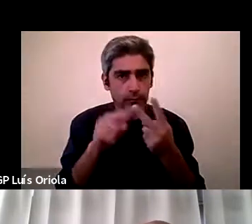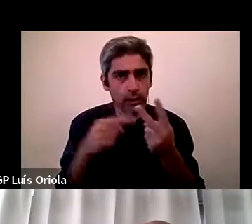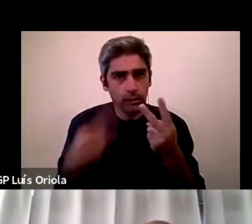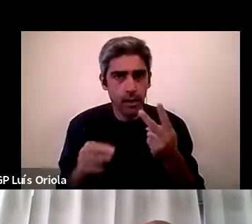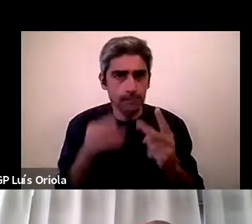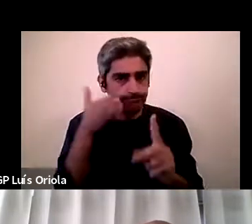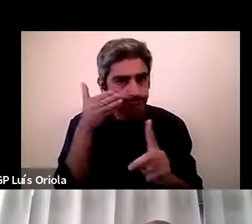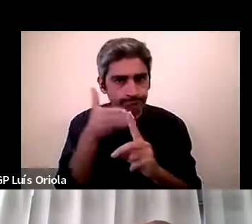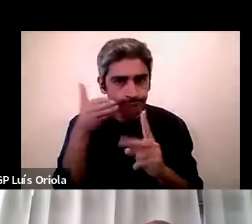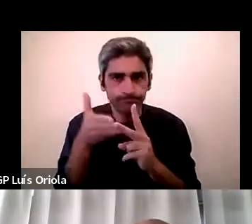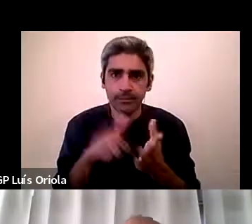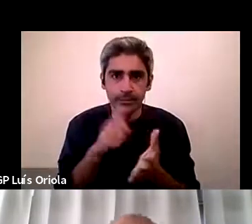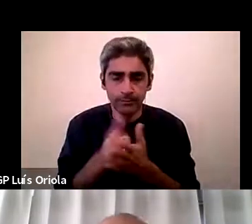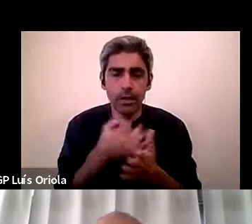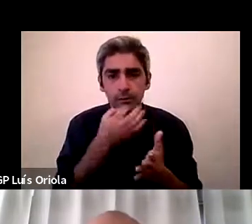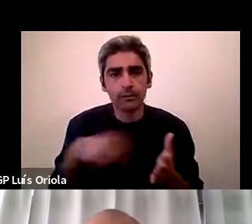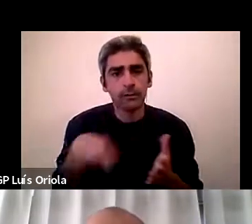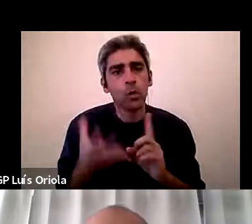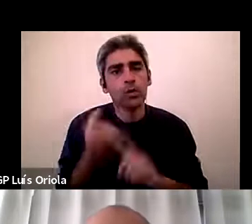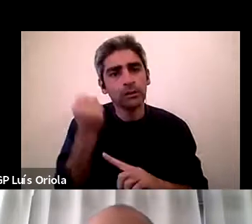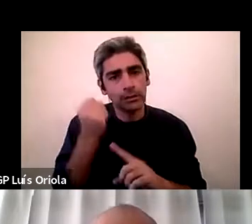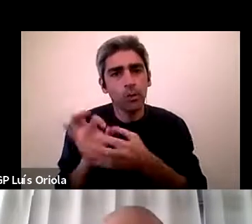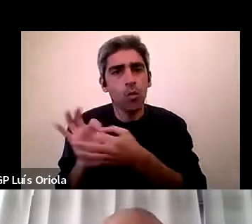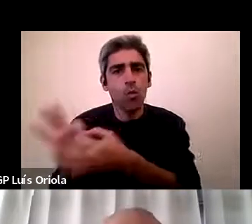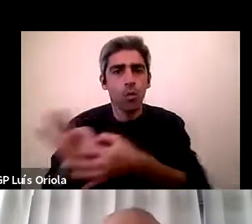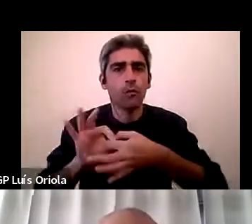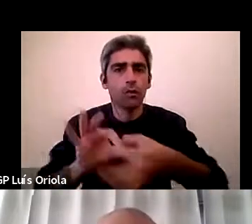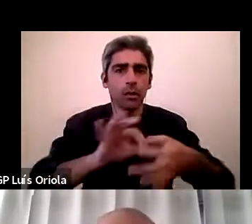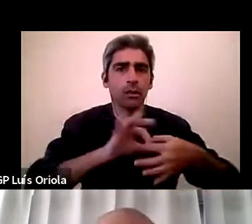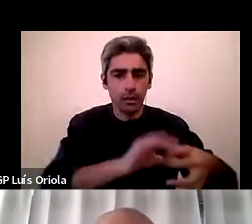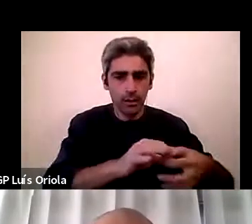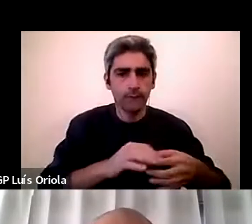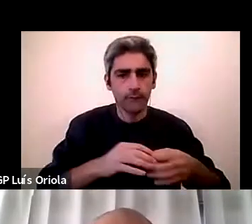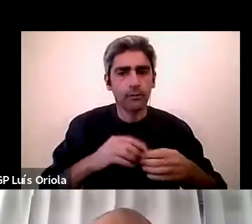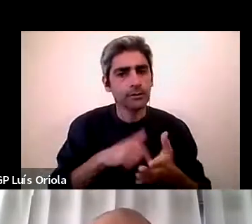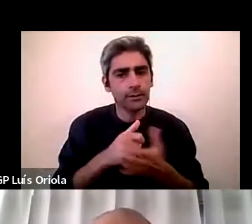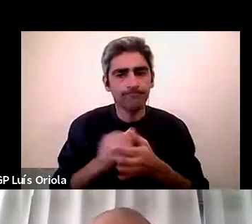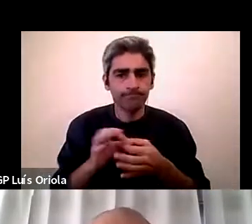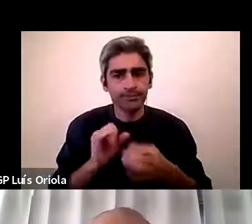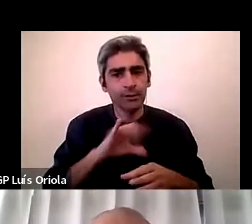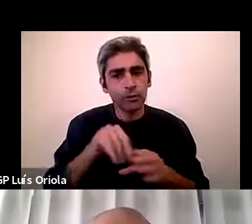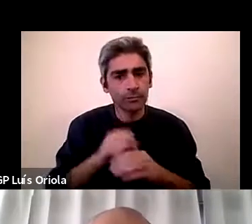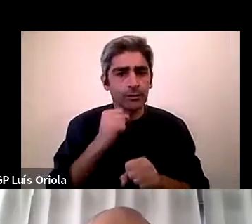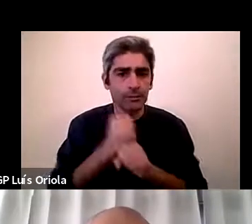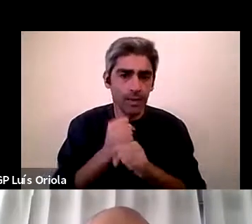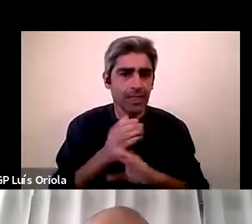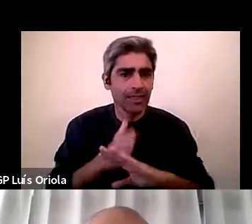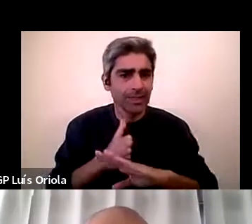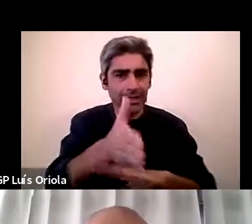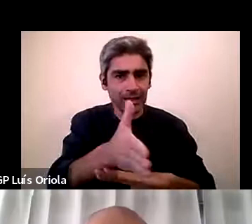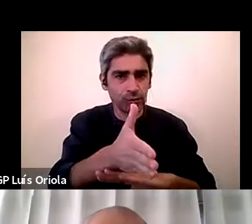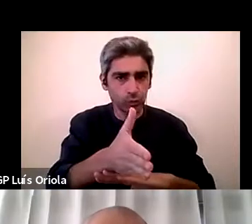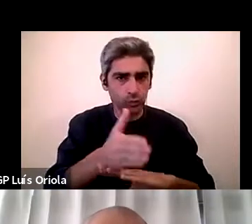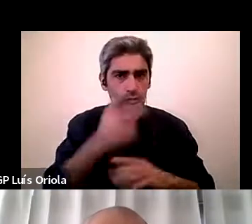se conseguirmos, de uma forma muito colaborativa, muito cooperativa e muito inclusiva, trabalhar diretamente